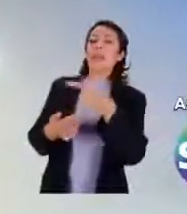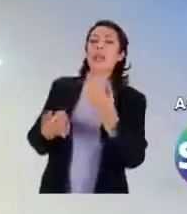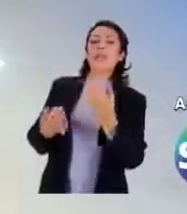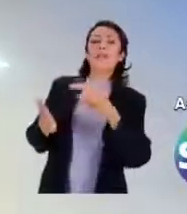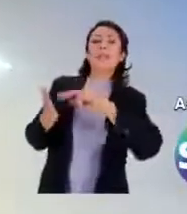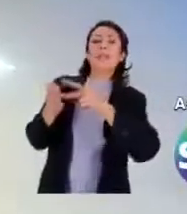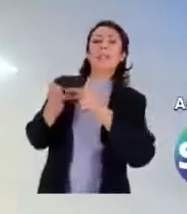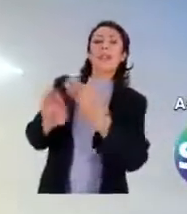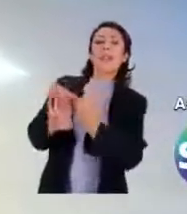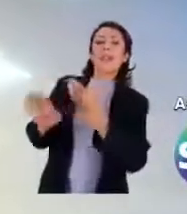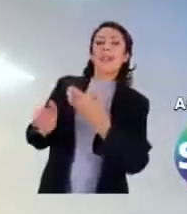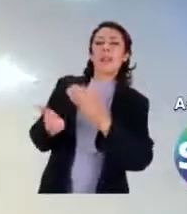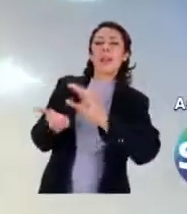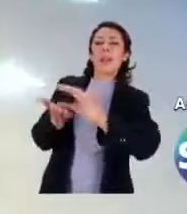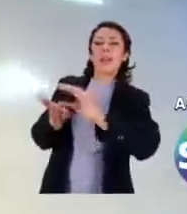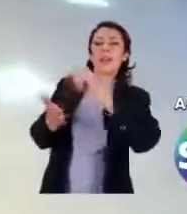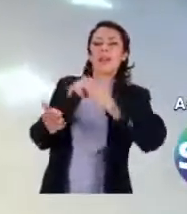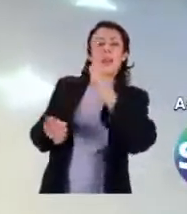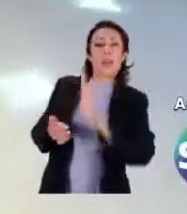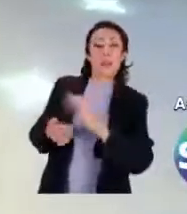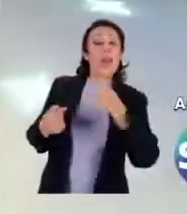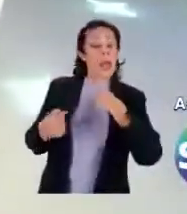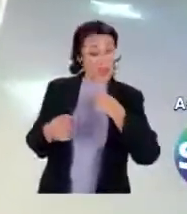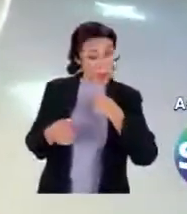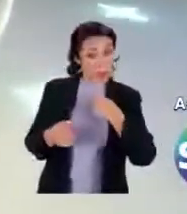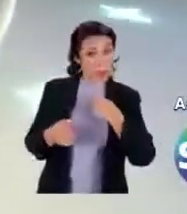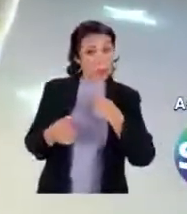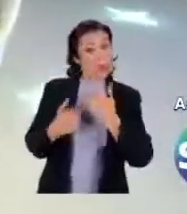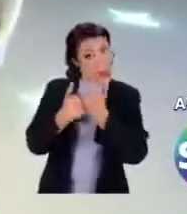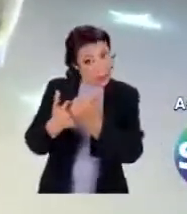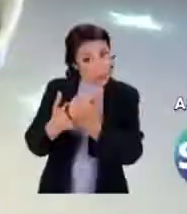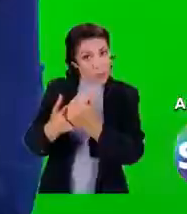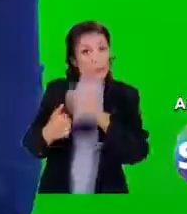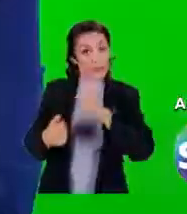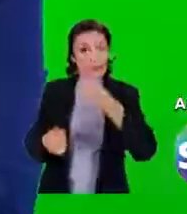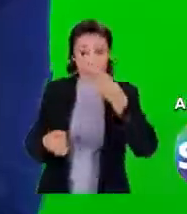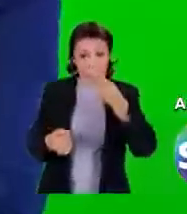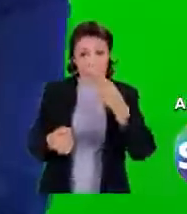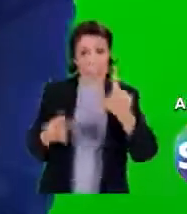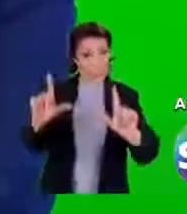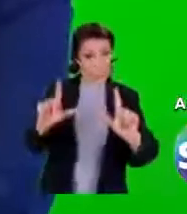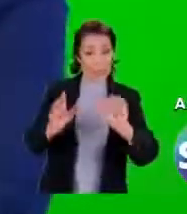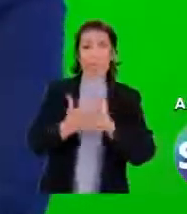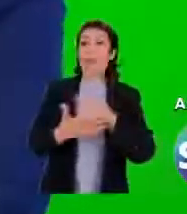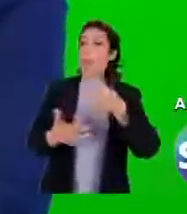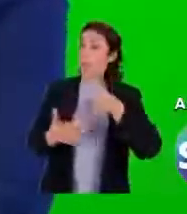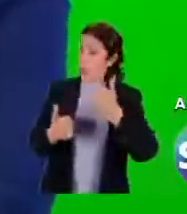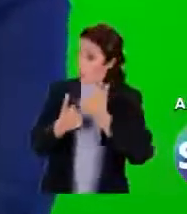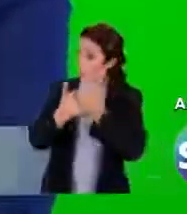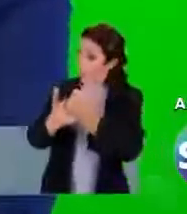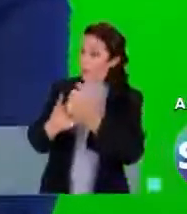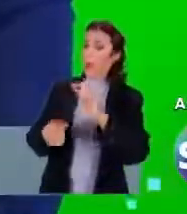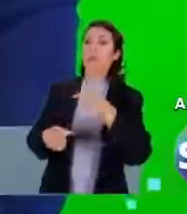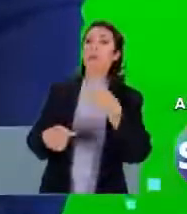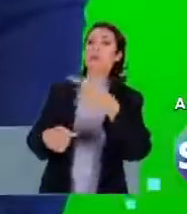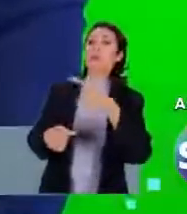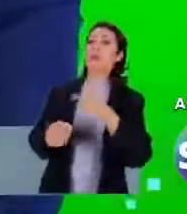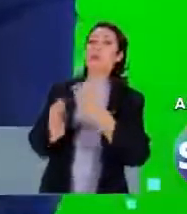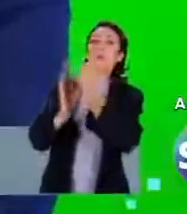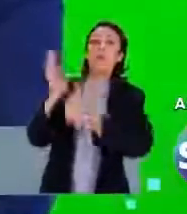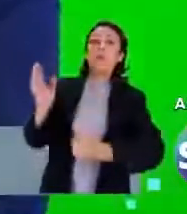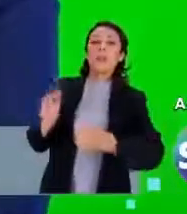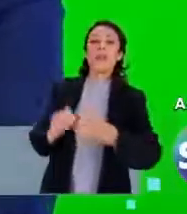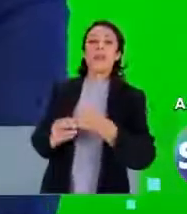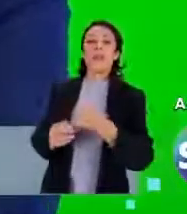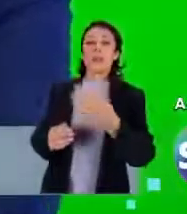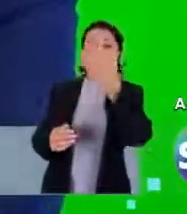investimentos do Brasil embora eu seja a favor eu sou a favor dela já disse do meu programa de televisão eu sou a favor da taxação das grandes